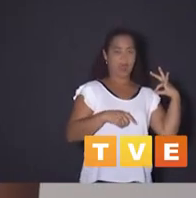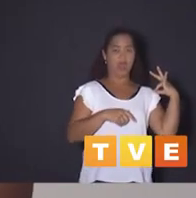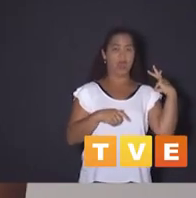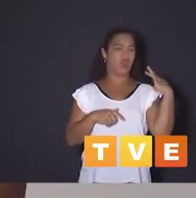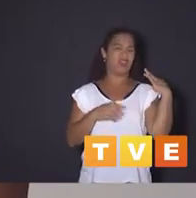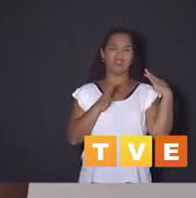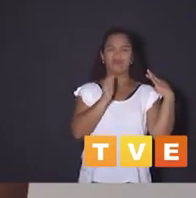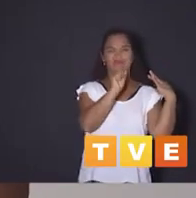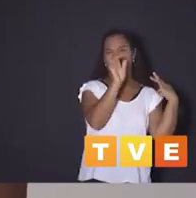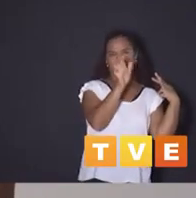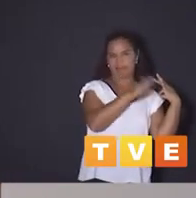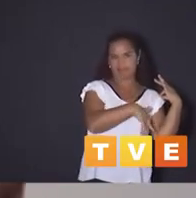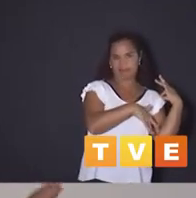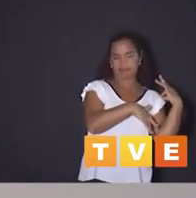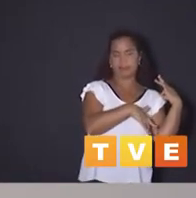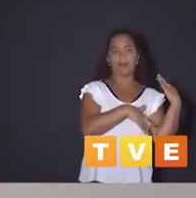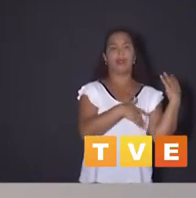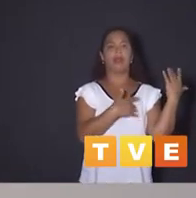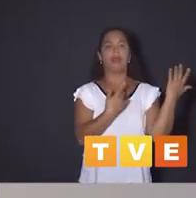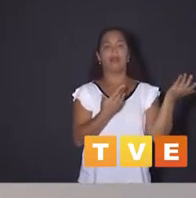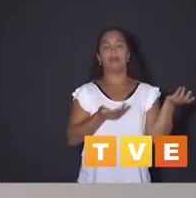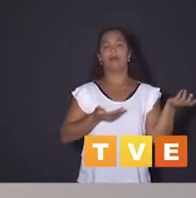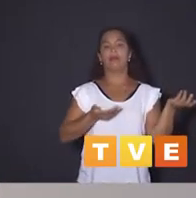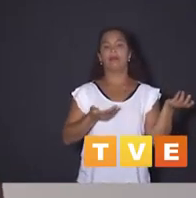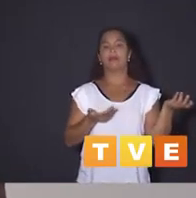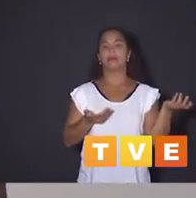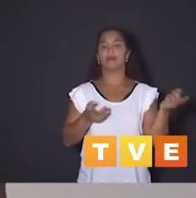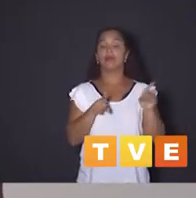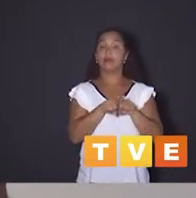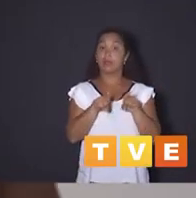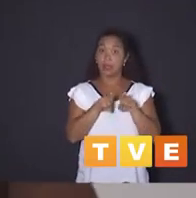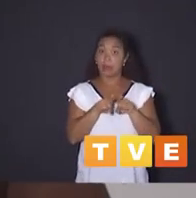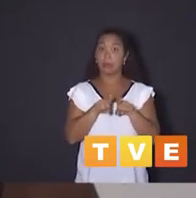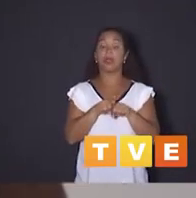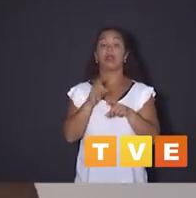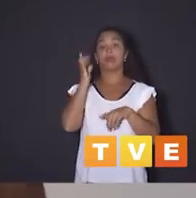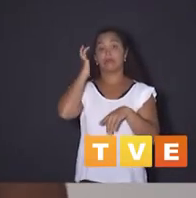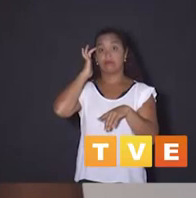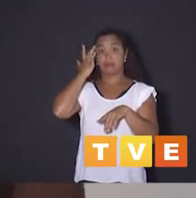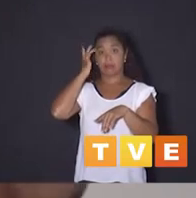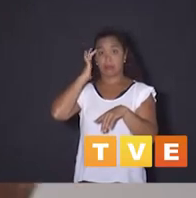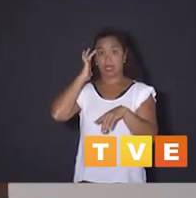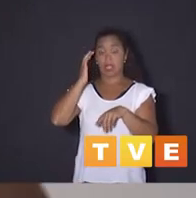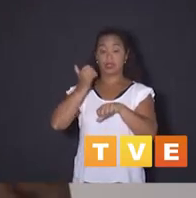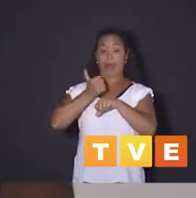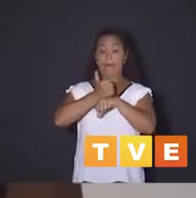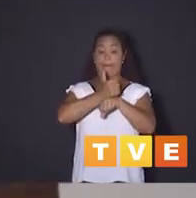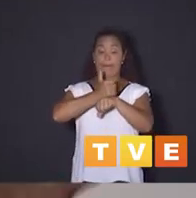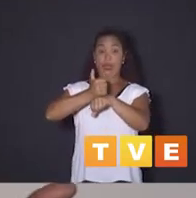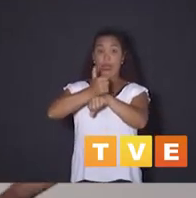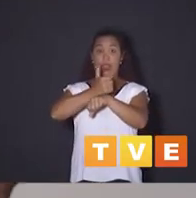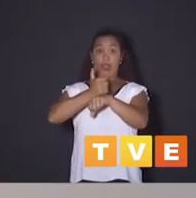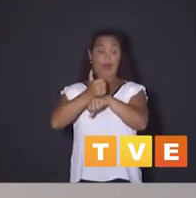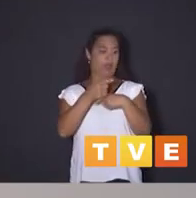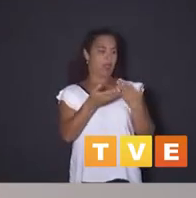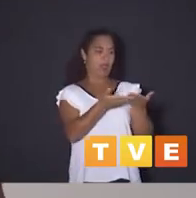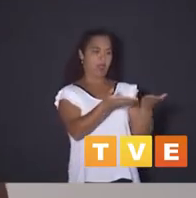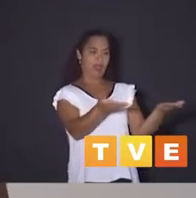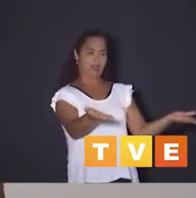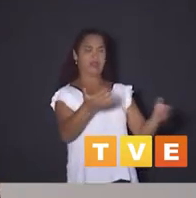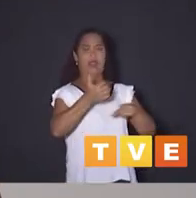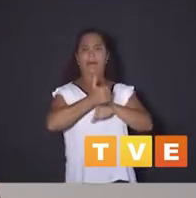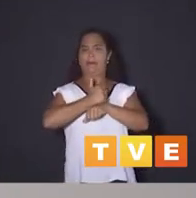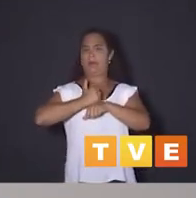e futilidade né a gente está frank ando há profissionais ditas capacitadas a